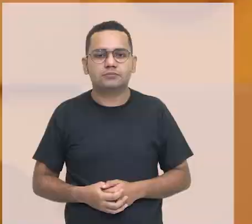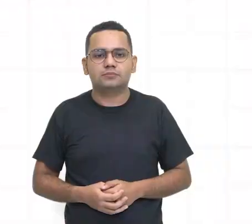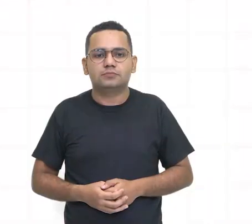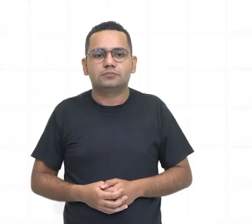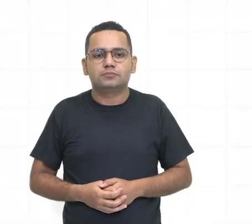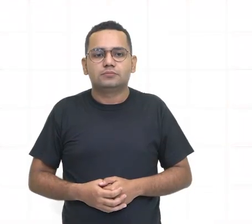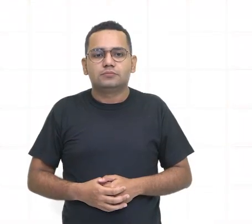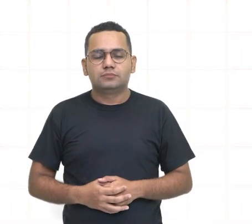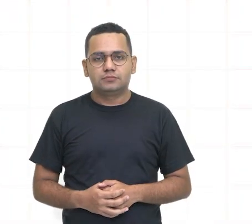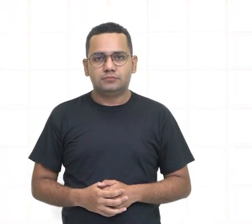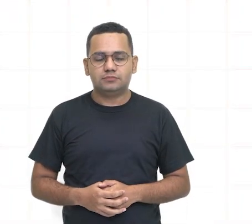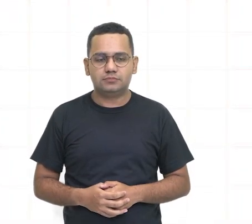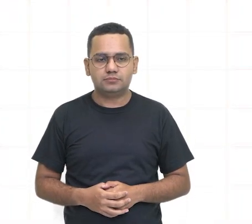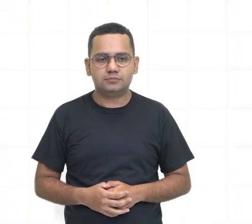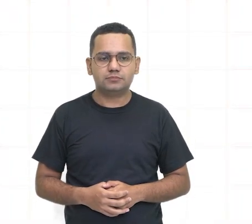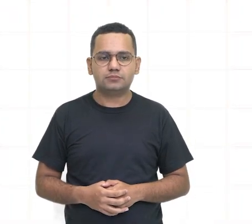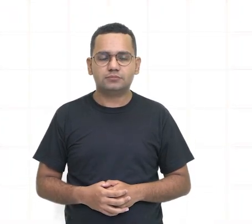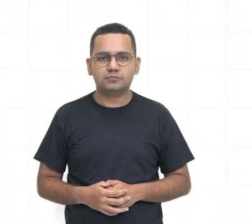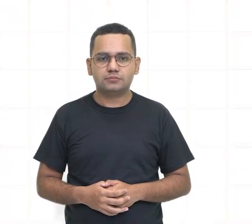lá.